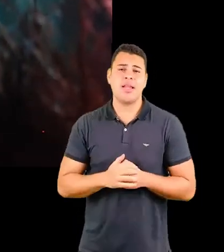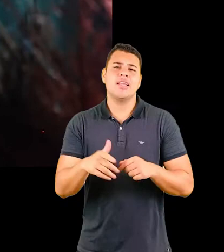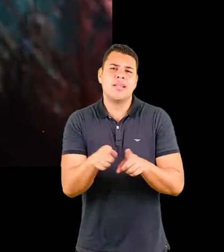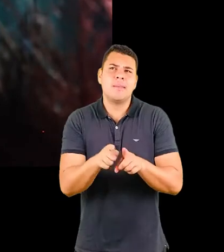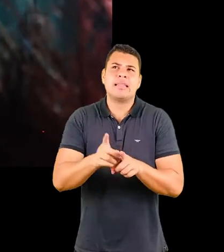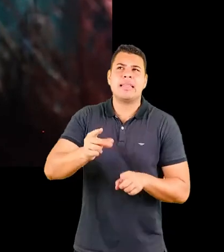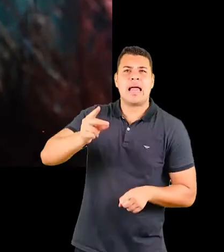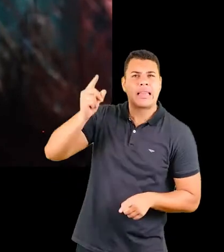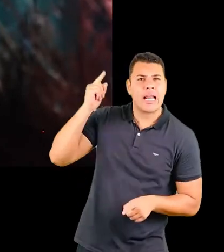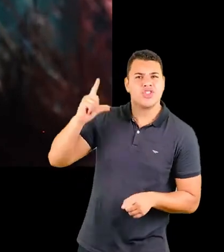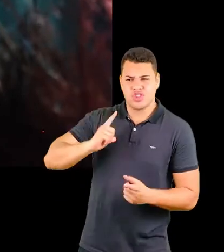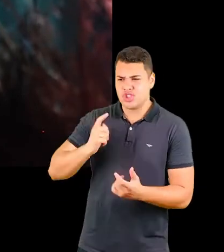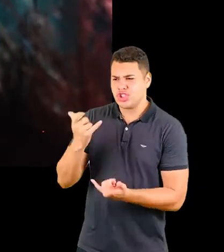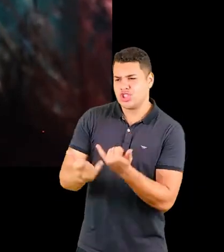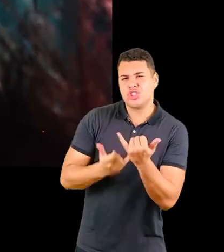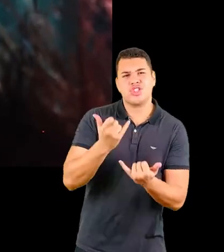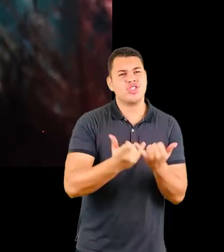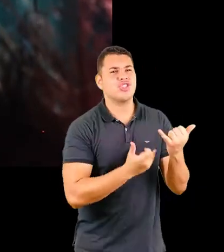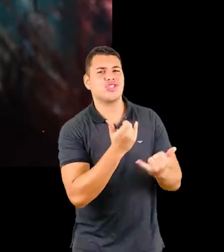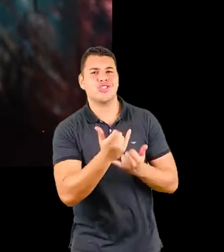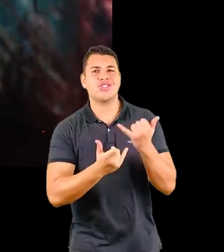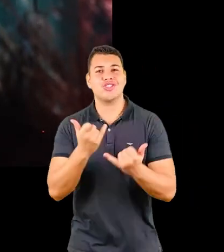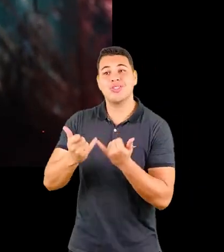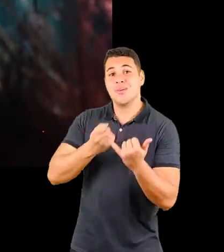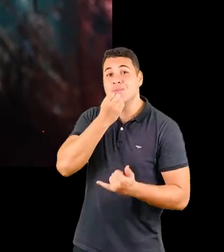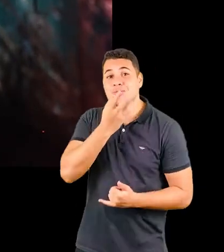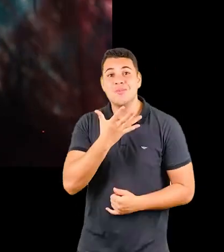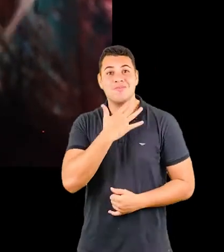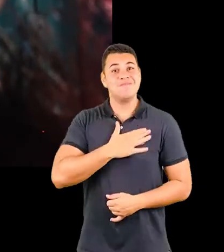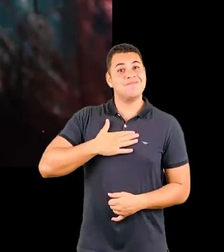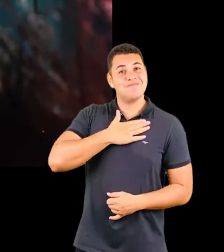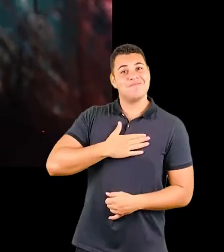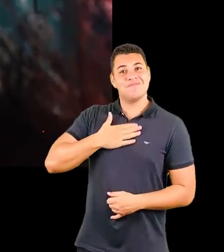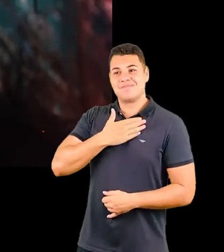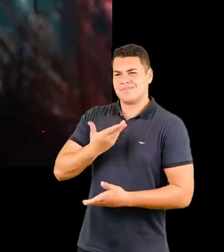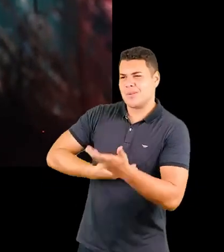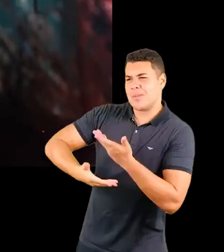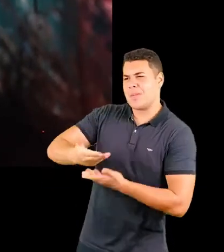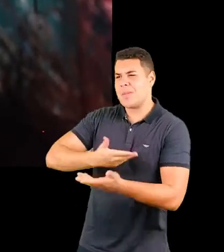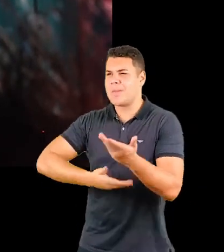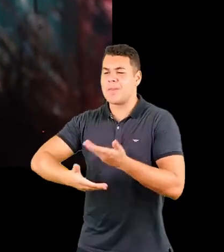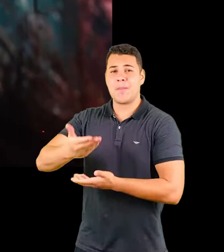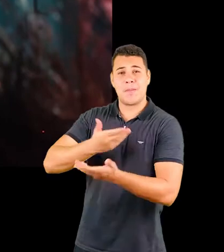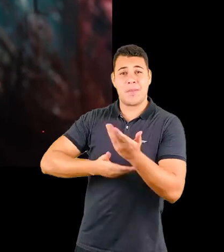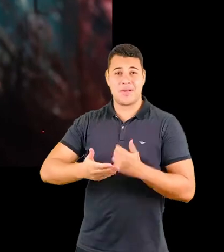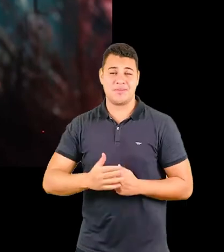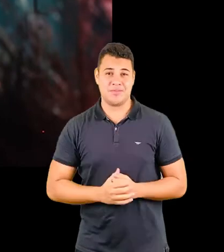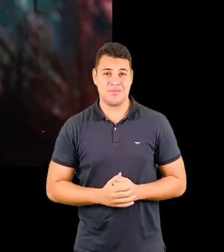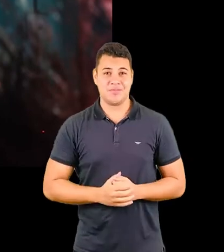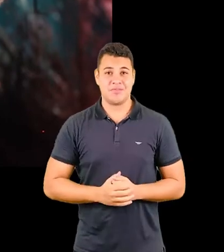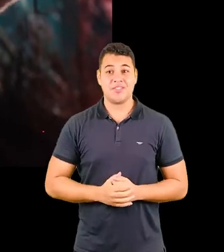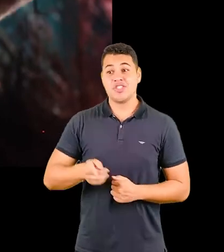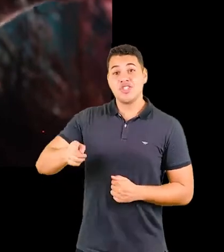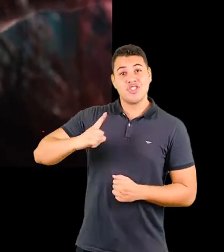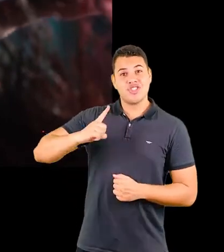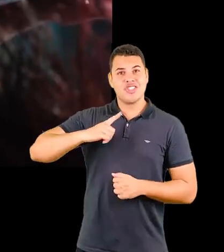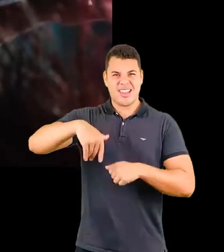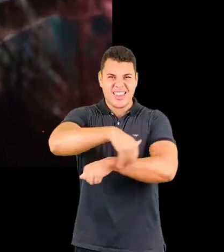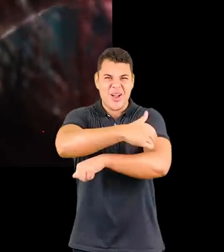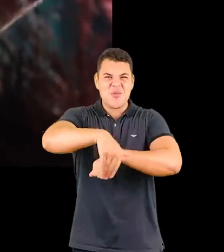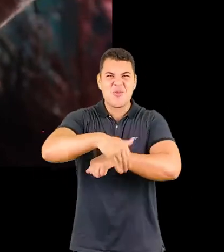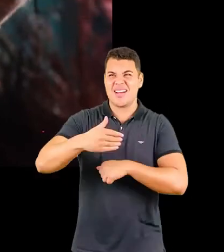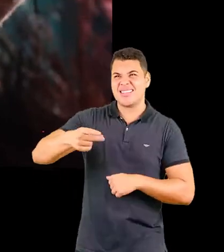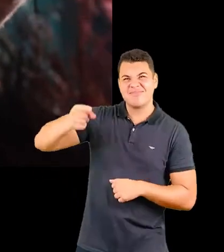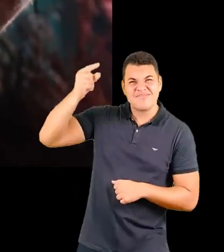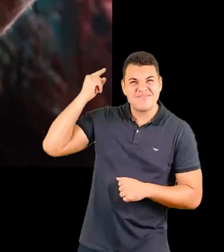A primeira brincadeira que eu brinquei, não via brincadeira, morava lá no cabuari. Não via brincadeira, a brincadeira que era aqui na rua.